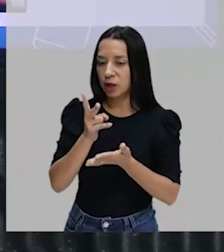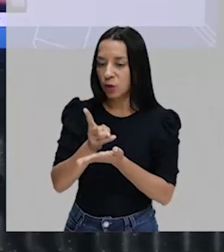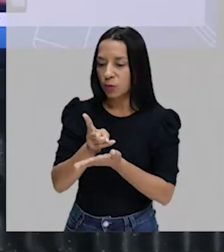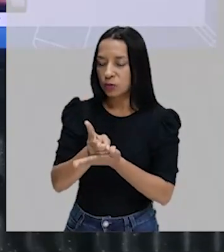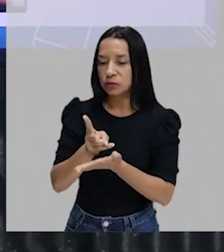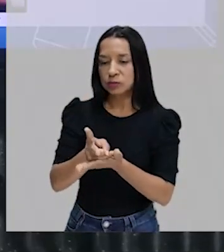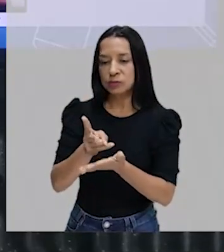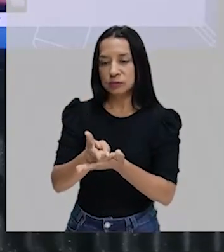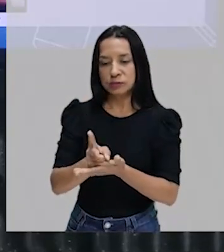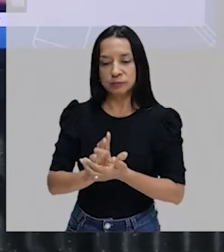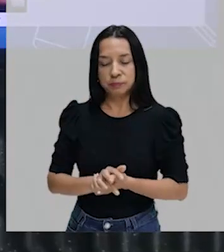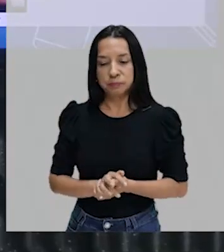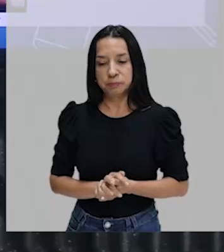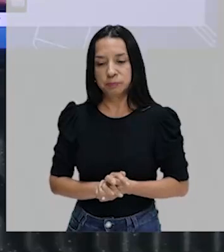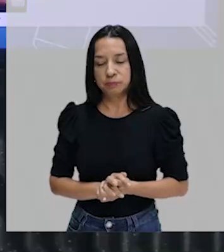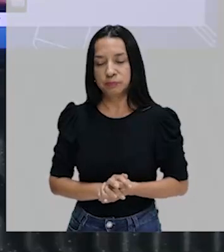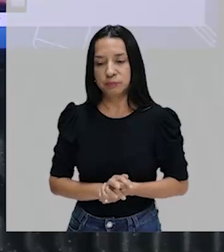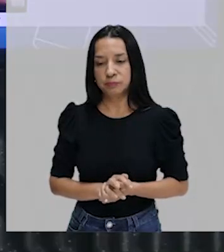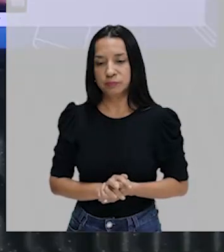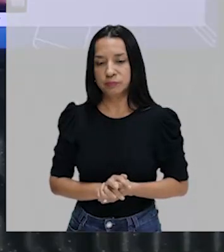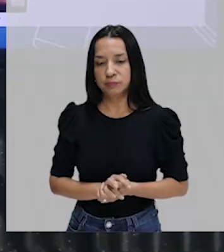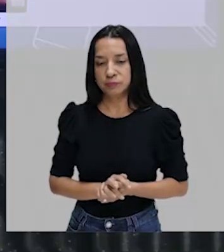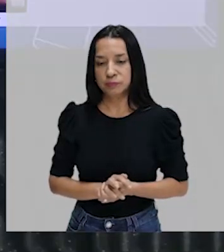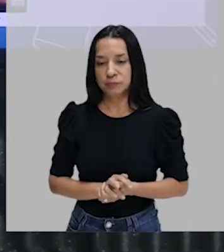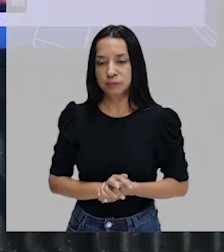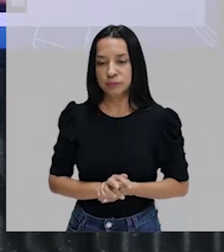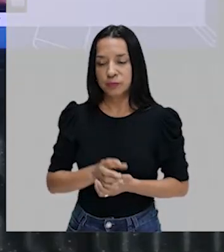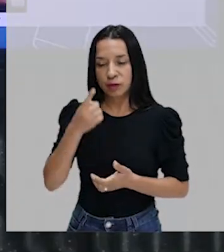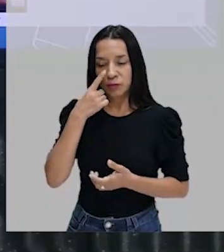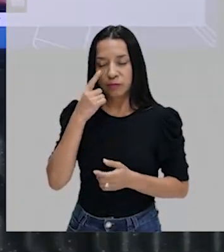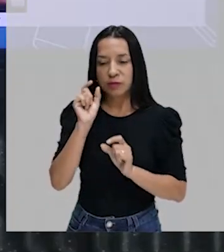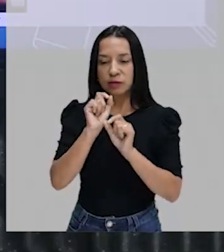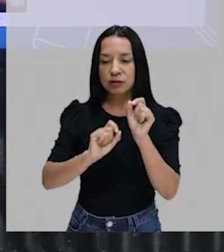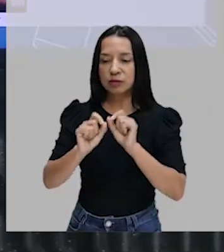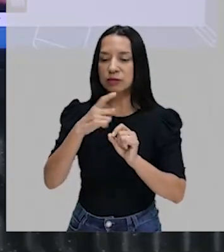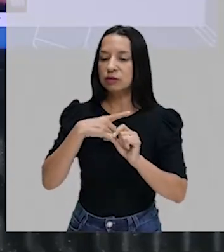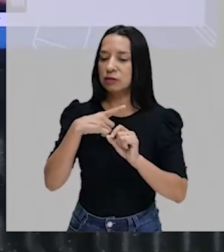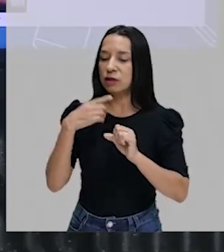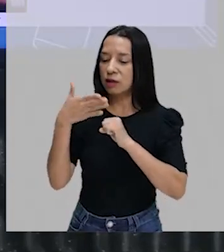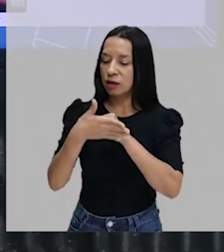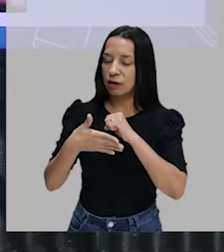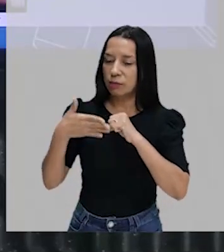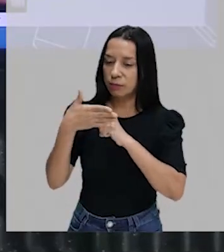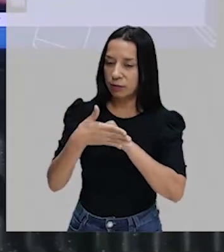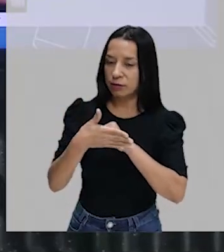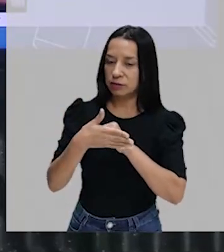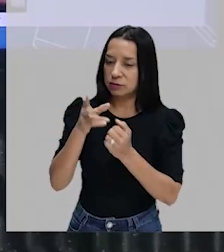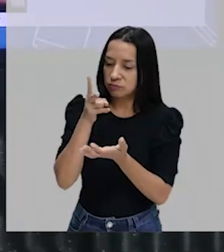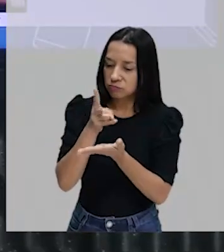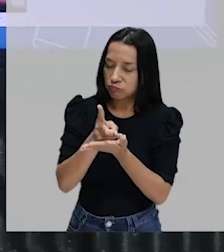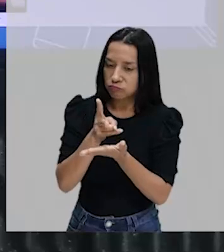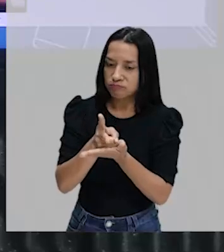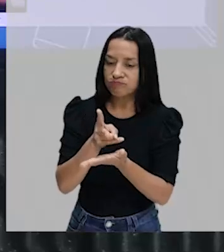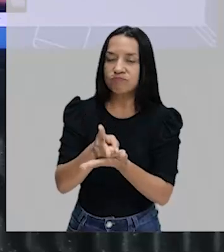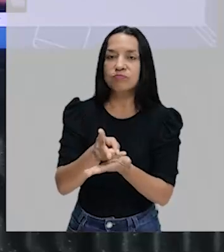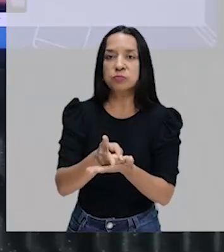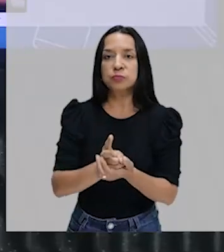chegar nos slides do princípio do treinamento esportivo, vocês vão ver lá que existe o princípio da